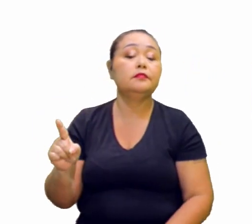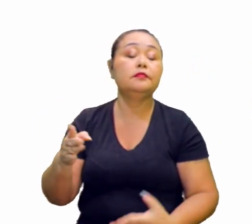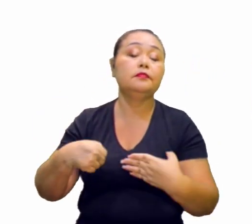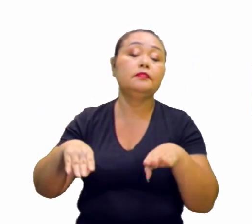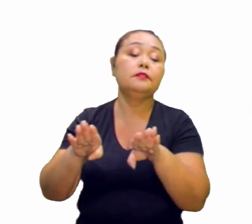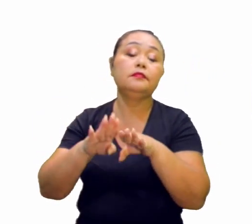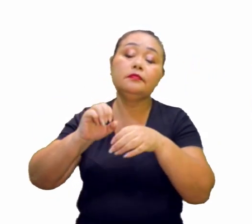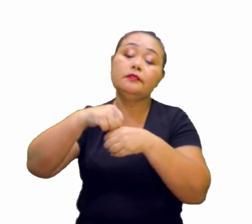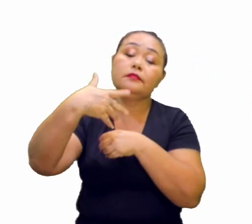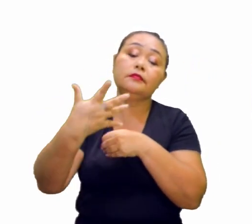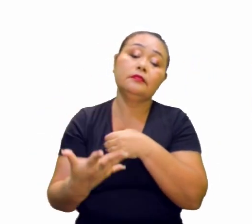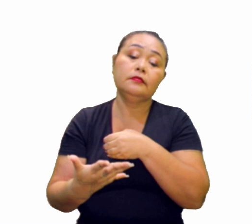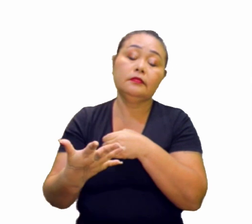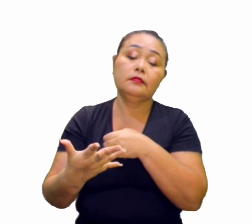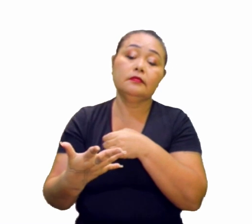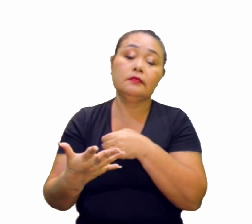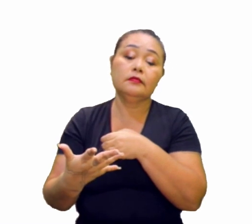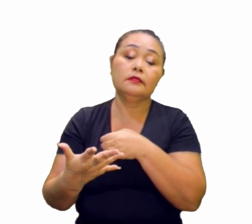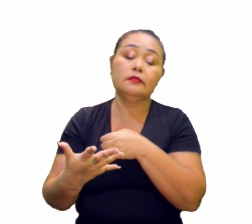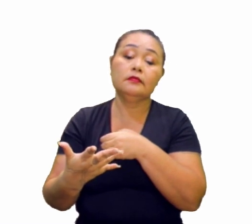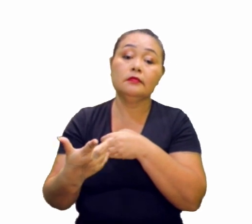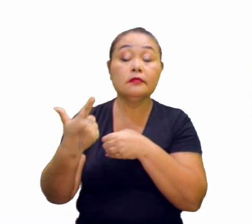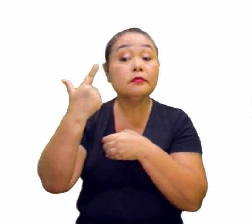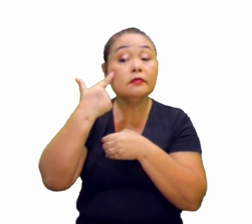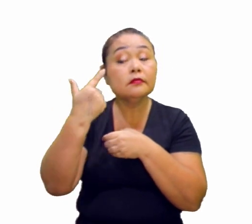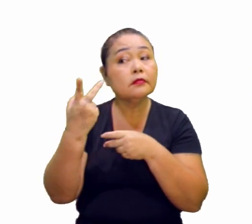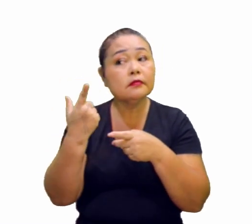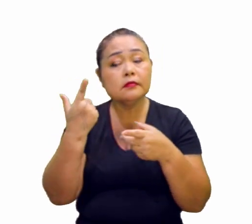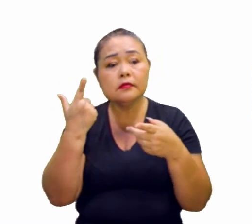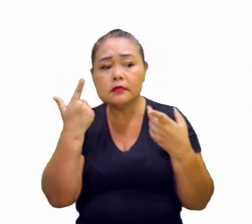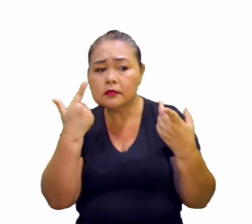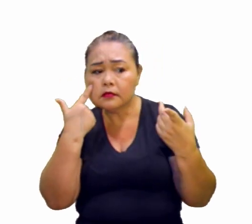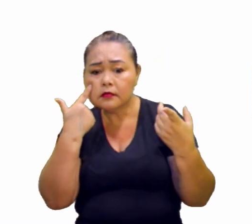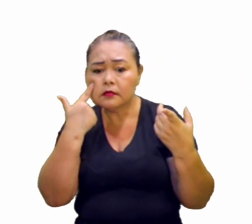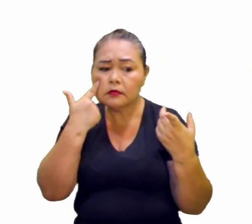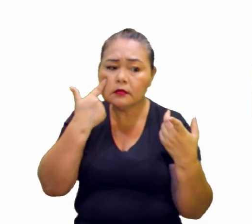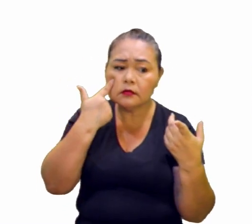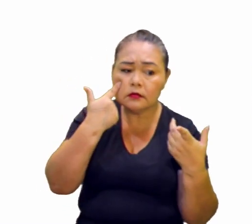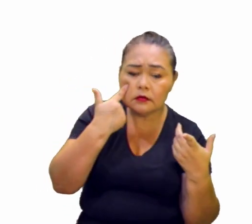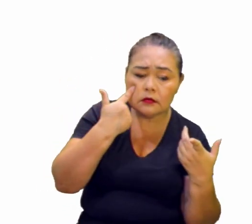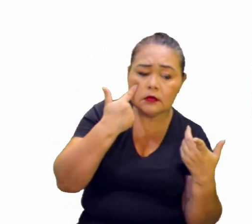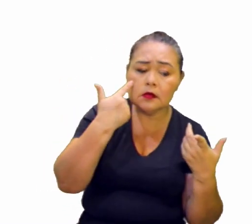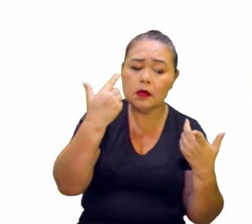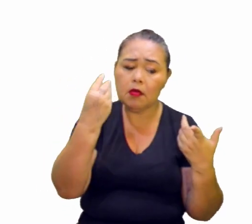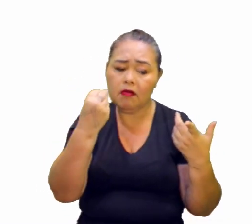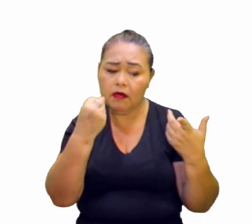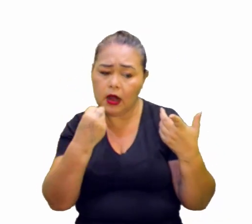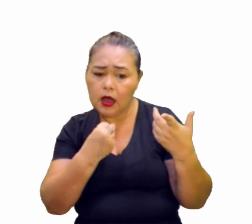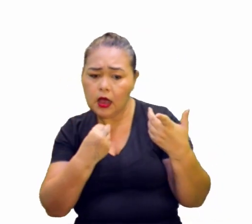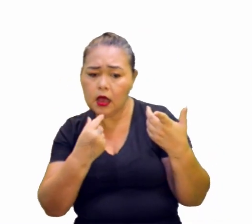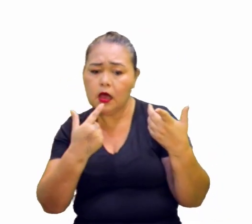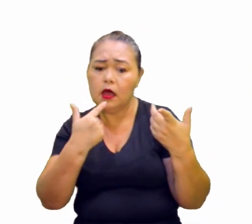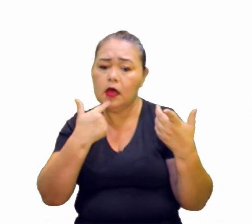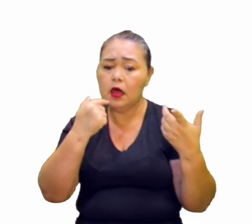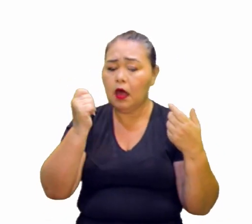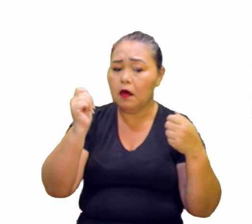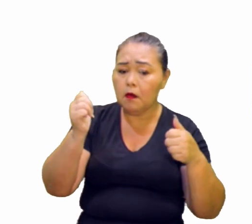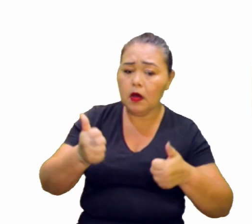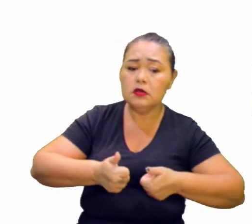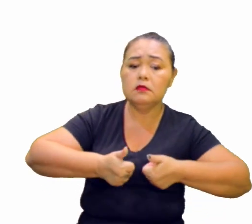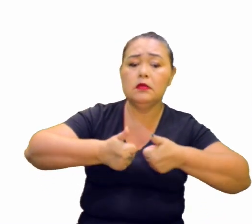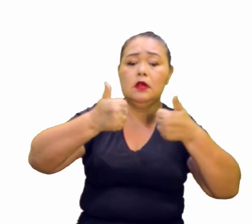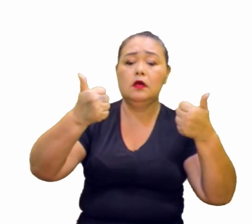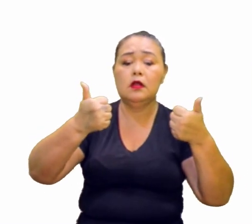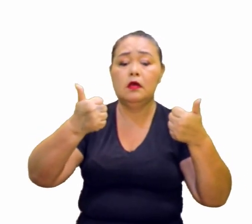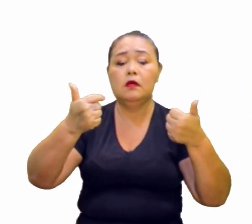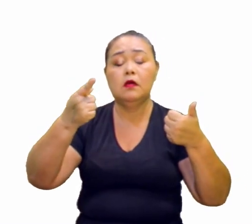questão externa, né, que você vai identificar ali quais são os pontos mais fracos, que podem ser melhorados